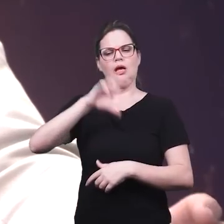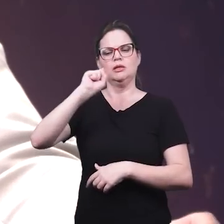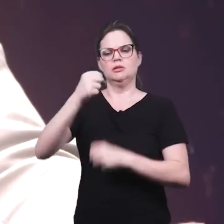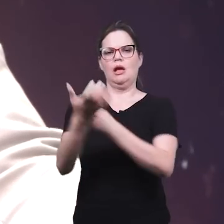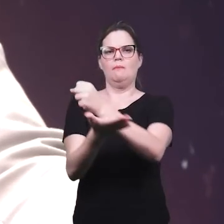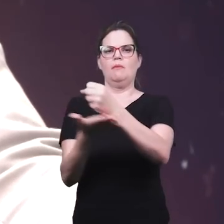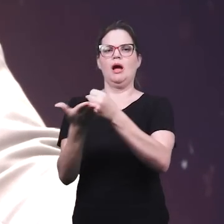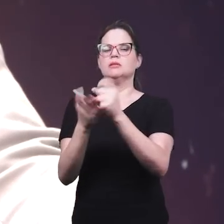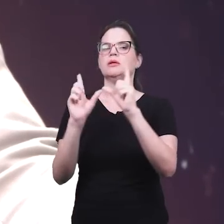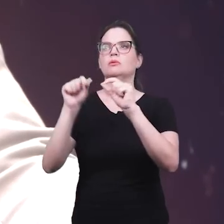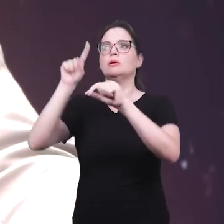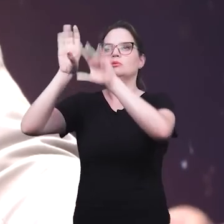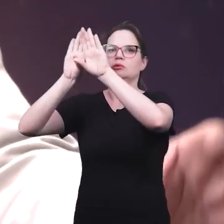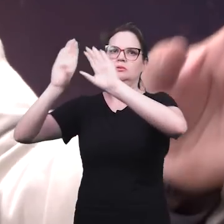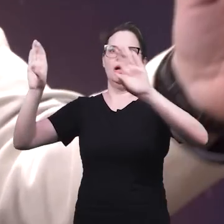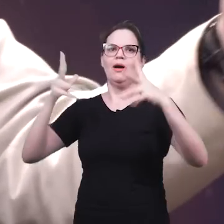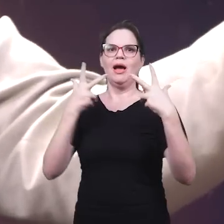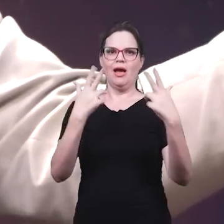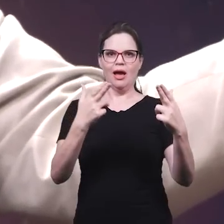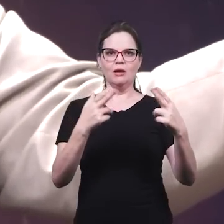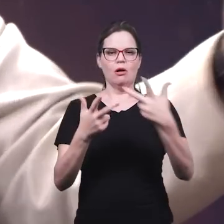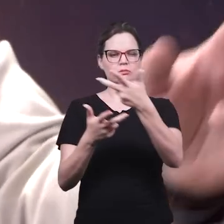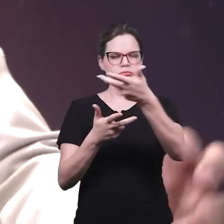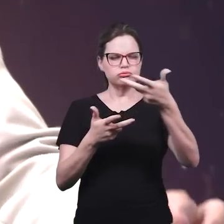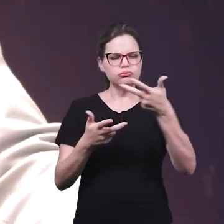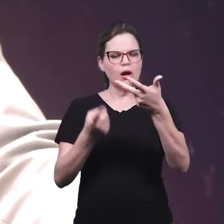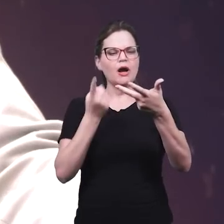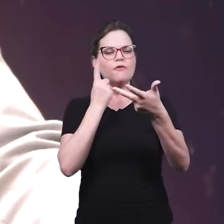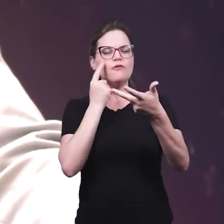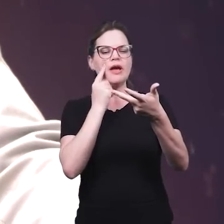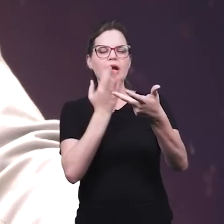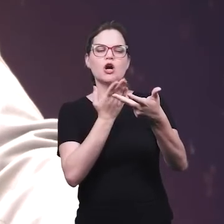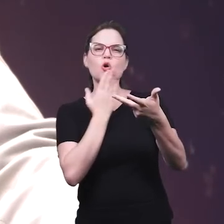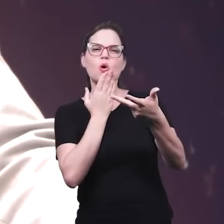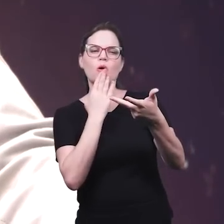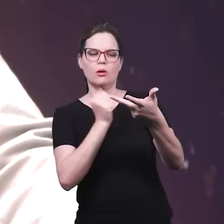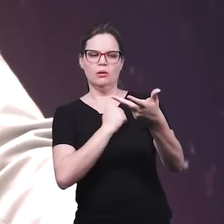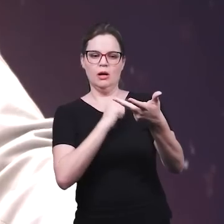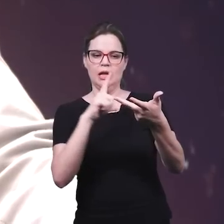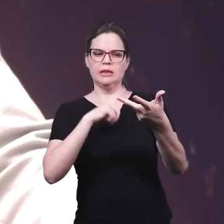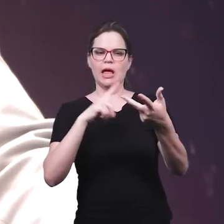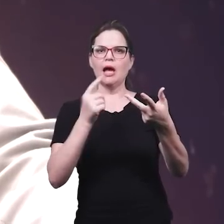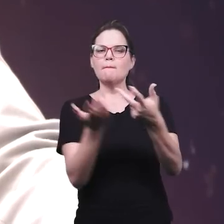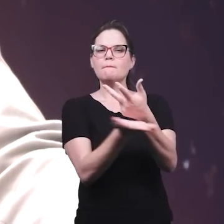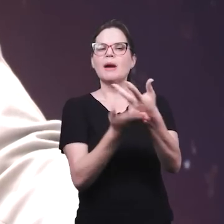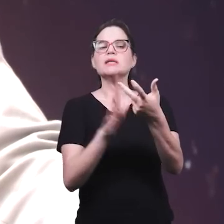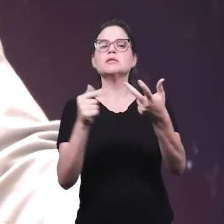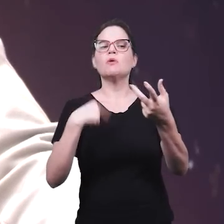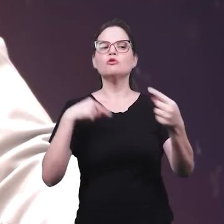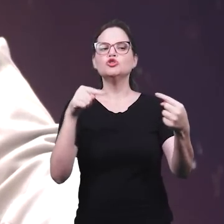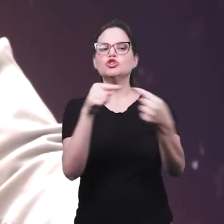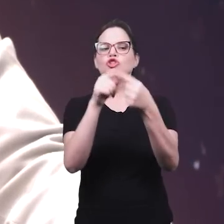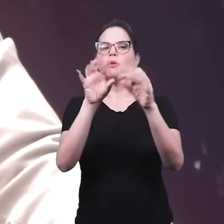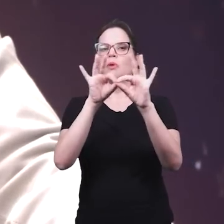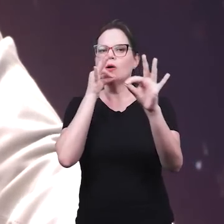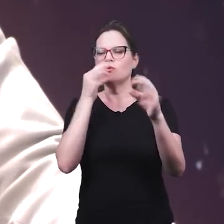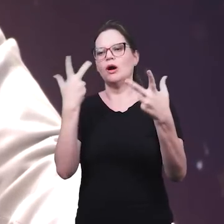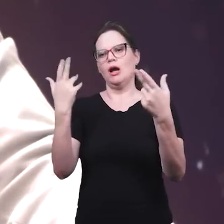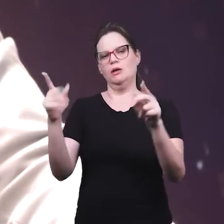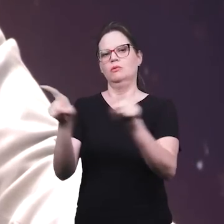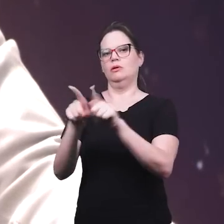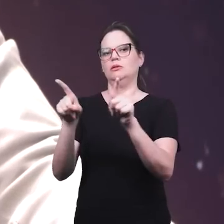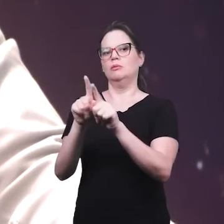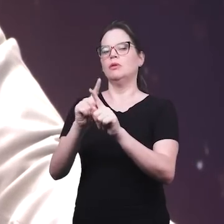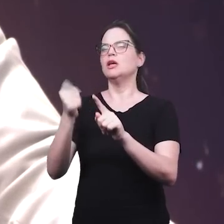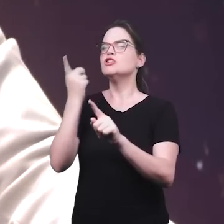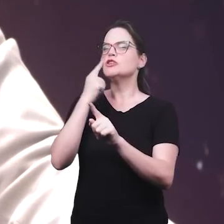é a eternidade. Aí você vai ver, é inodora. Então qual que é o segundo passo que o enólogo faz? Ele vai balançar ali